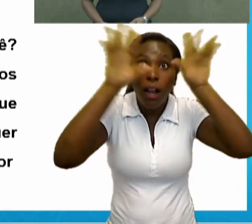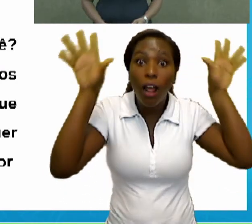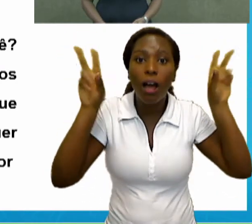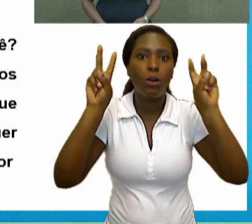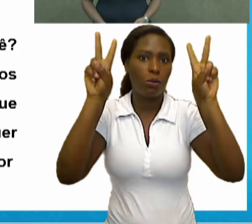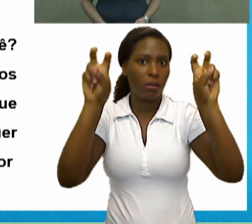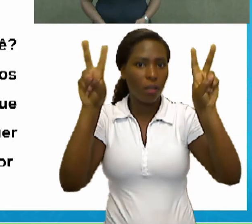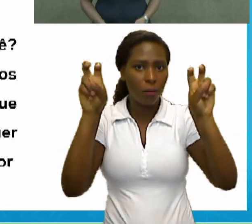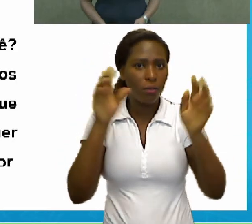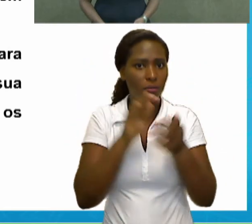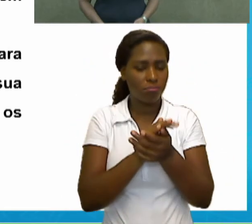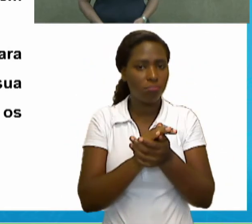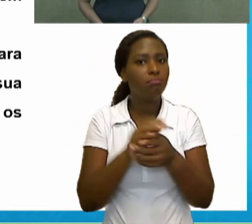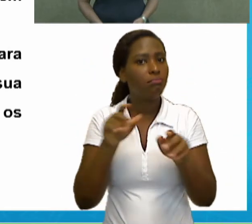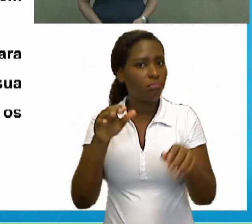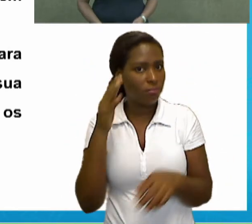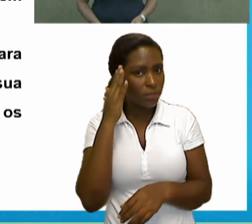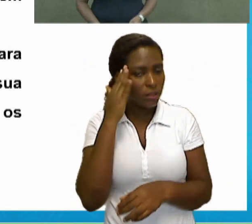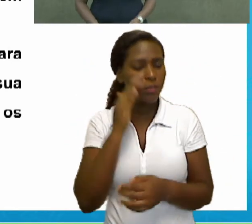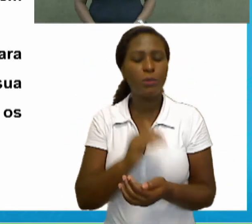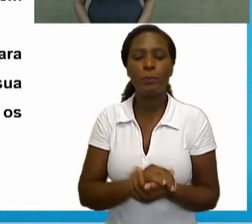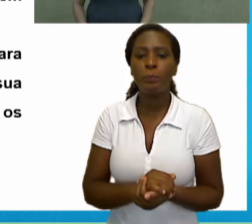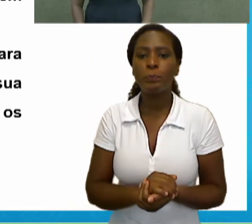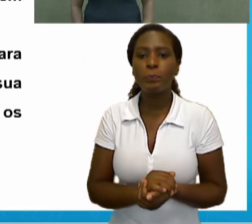conta do receptor.